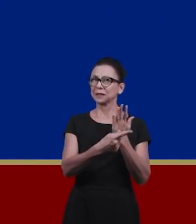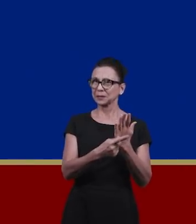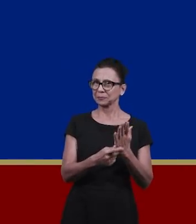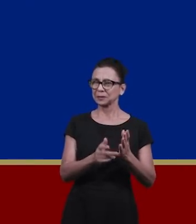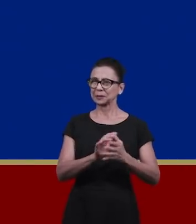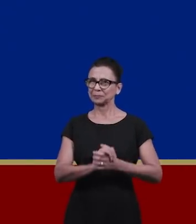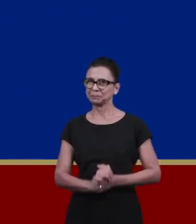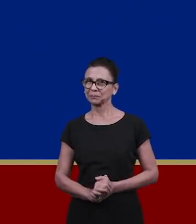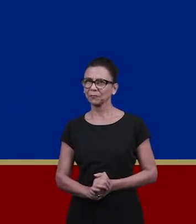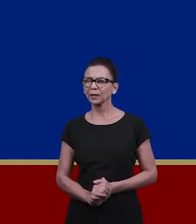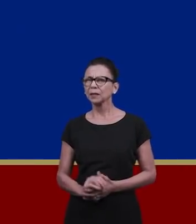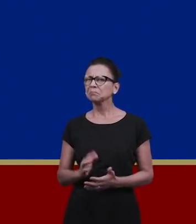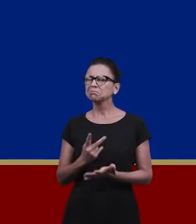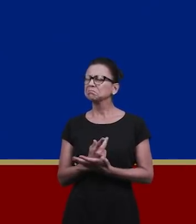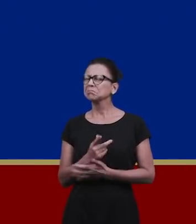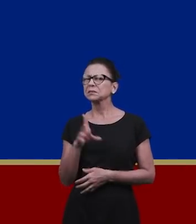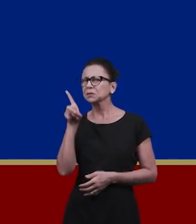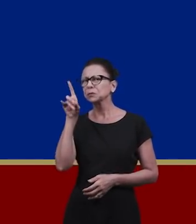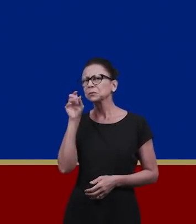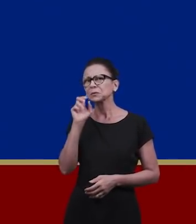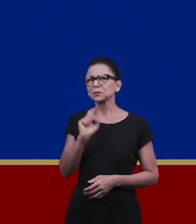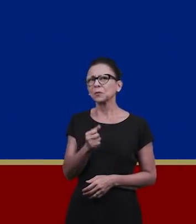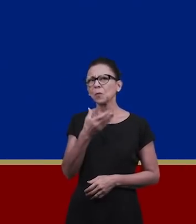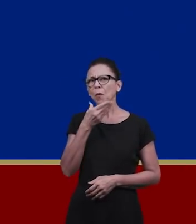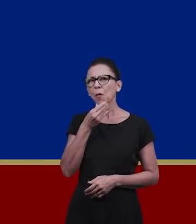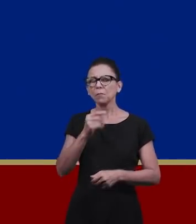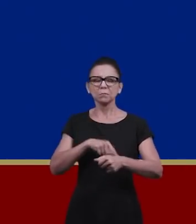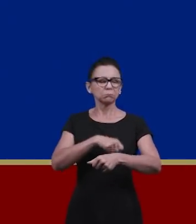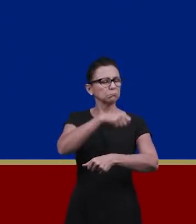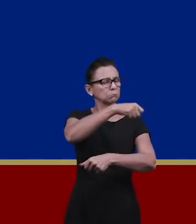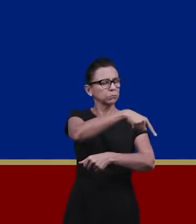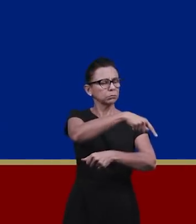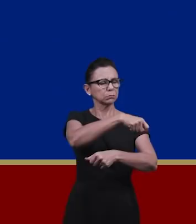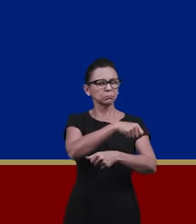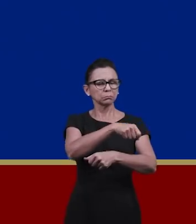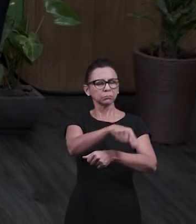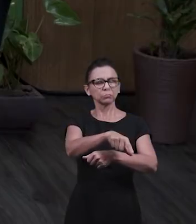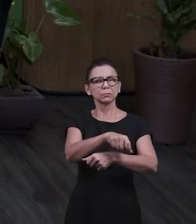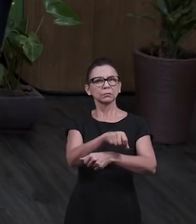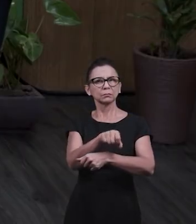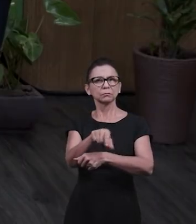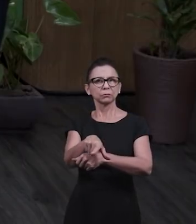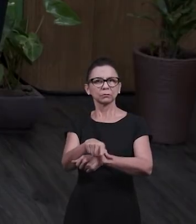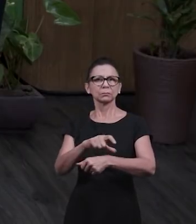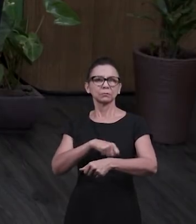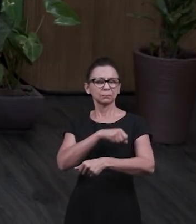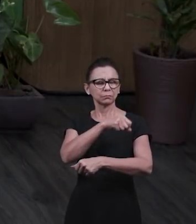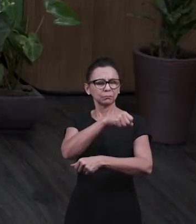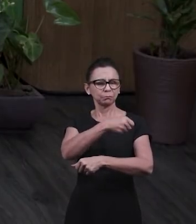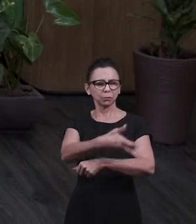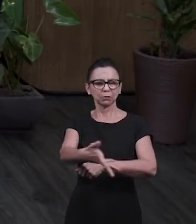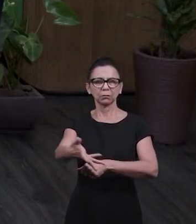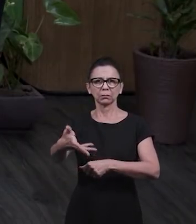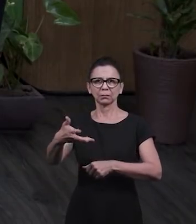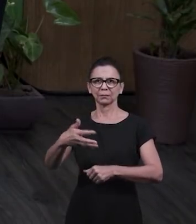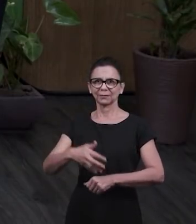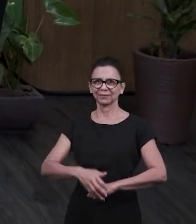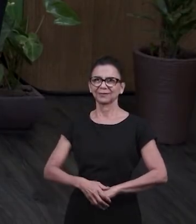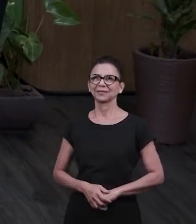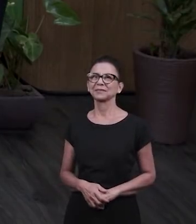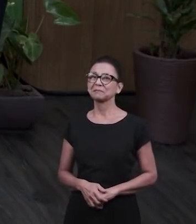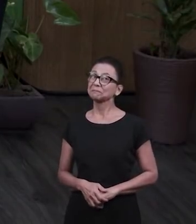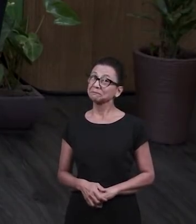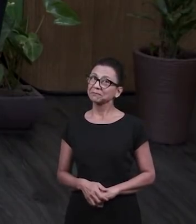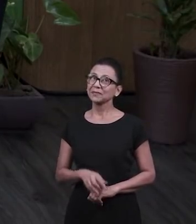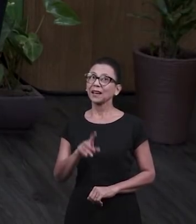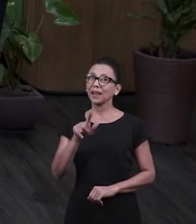semeador saiu a semear. Esse semeador do texto bíblico é o próprio